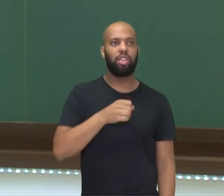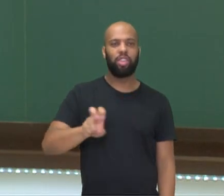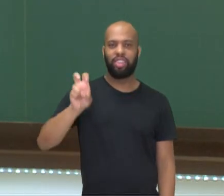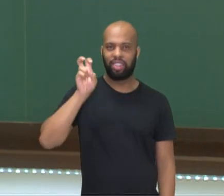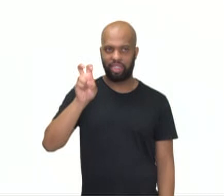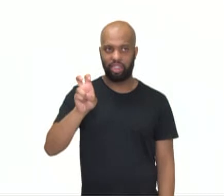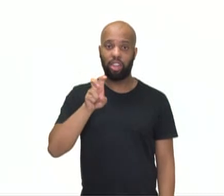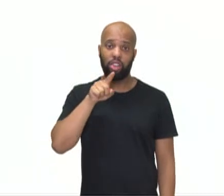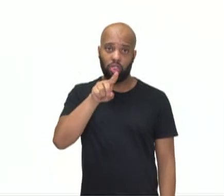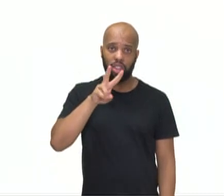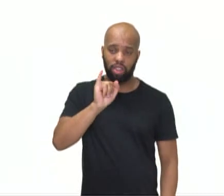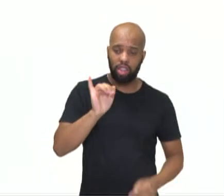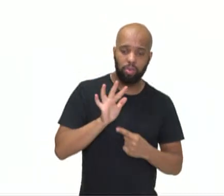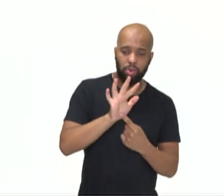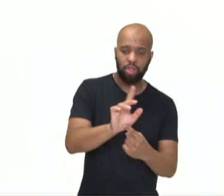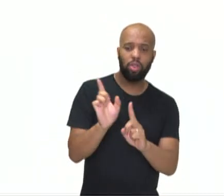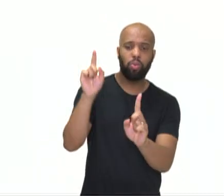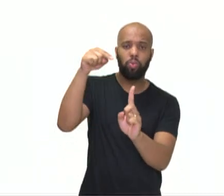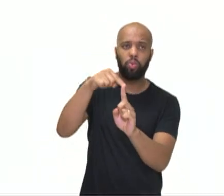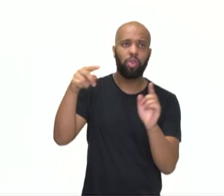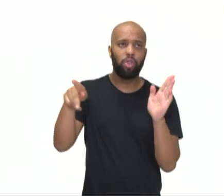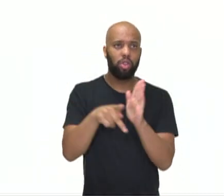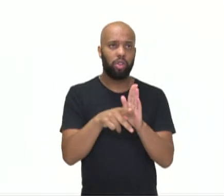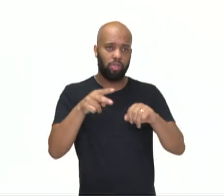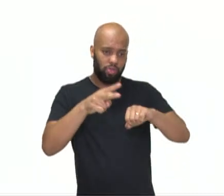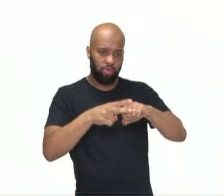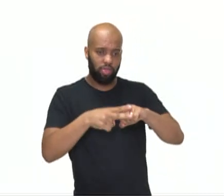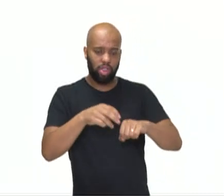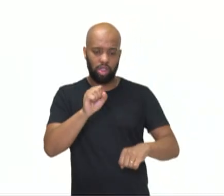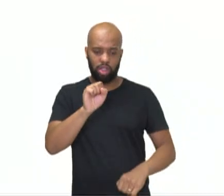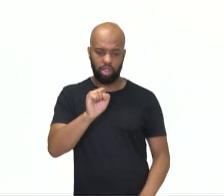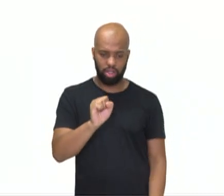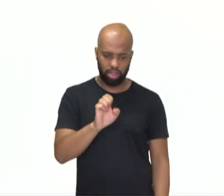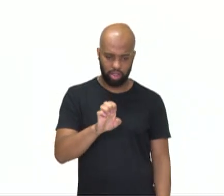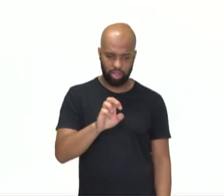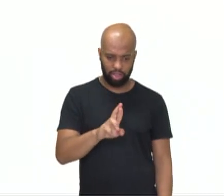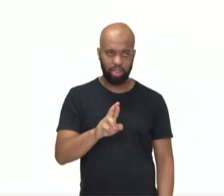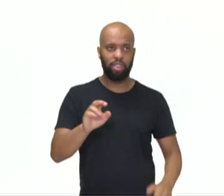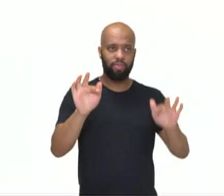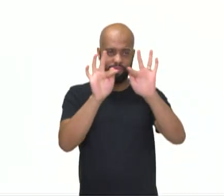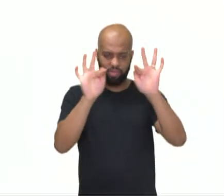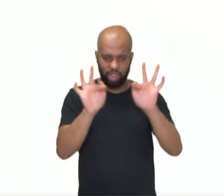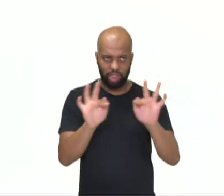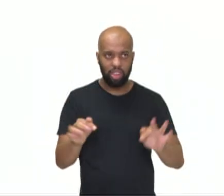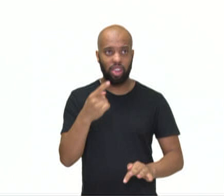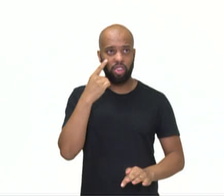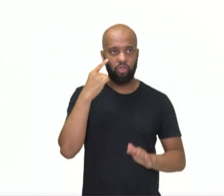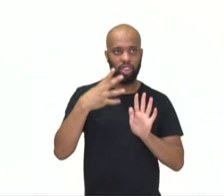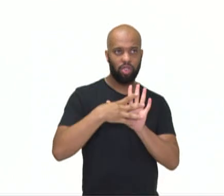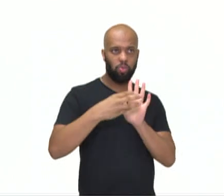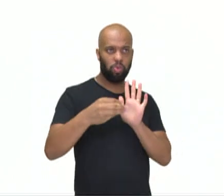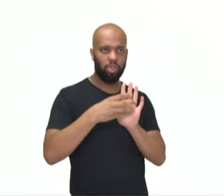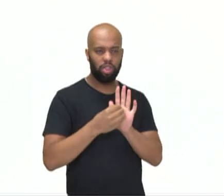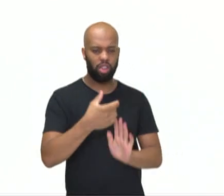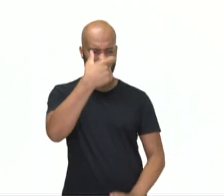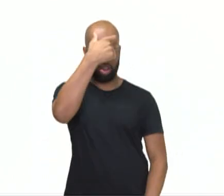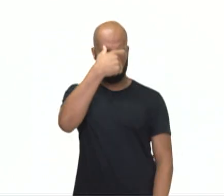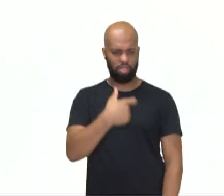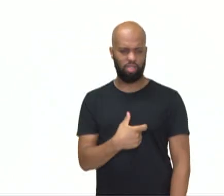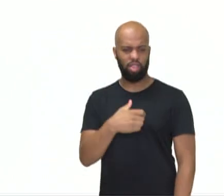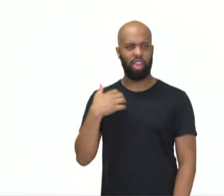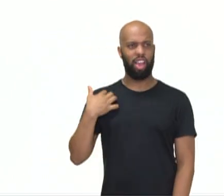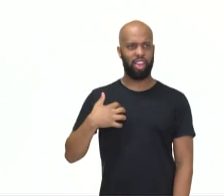5. Indica a função do verbo ser em las frases. Observa o modelo. Soy argentina, indica a